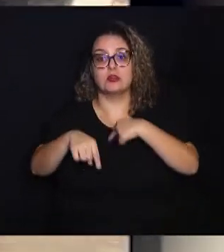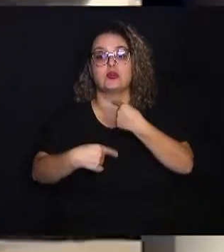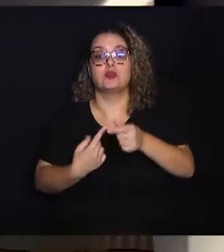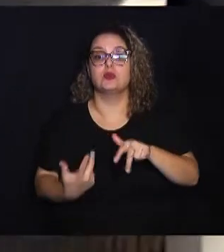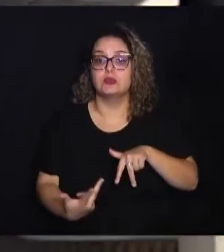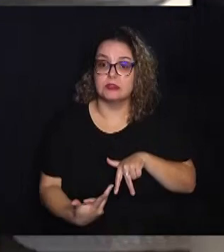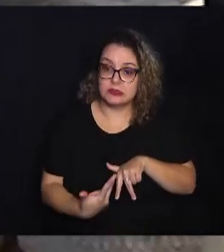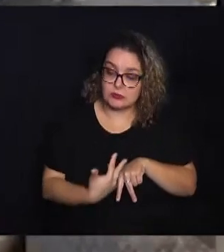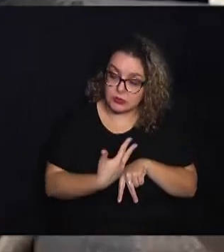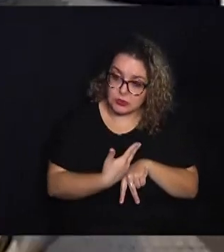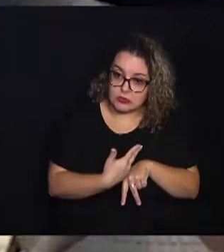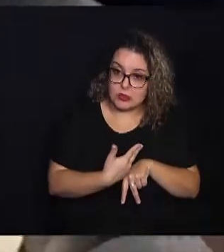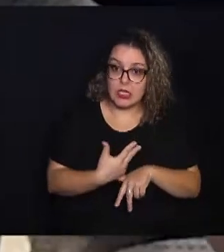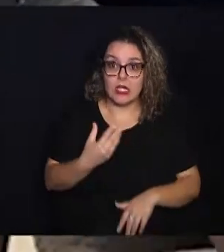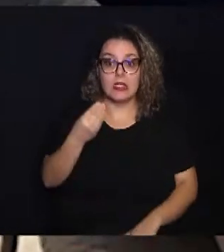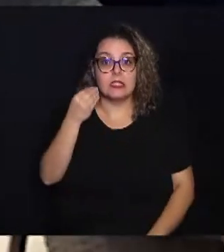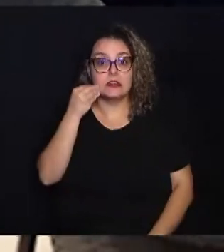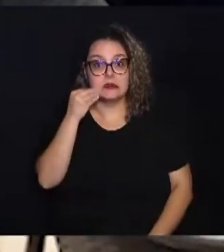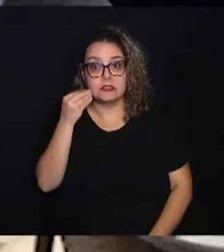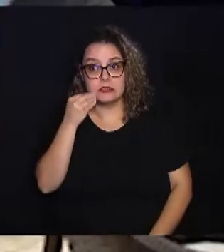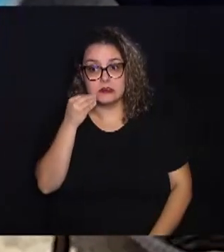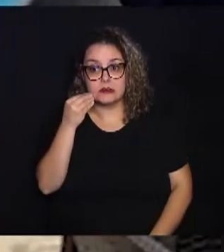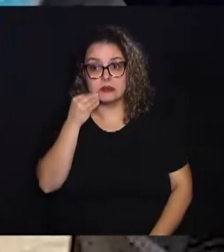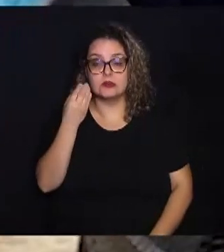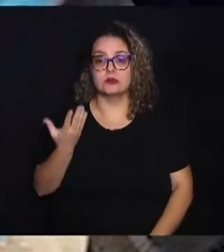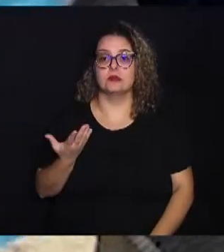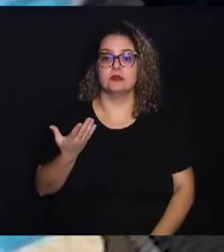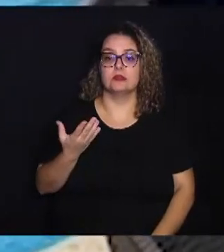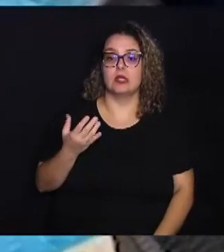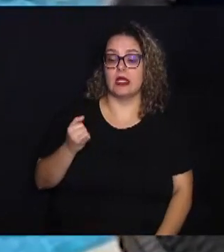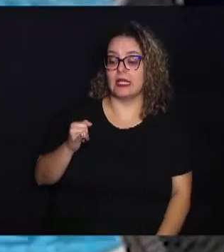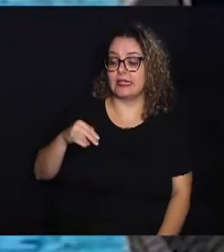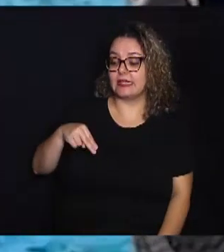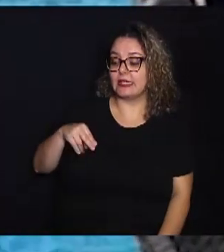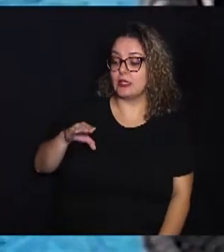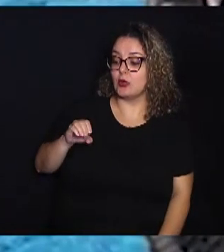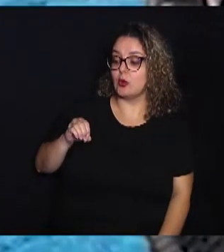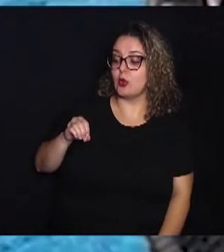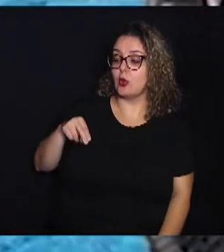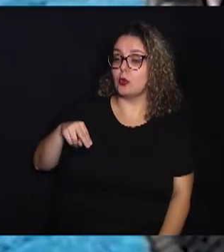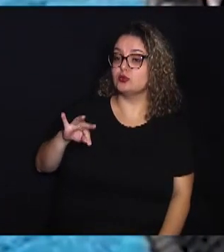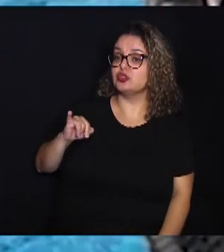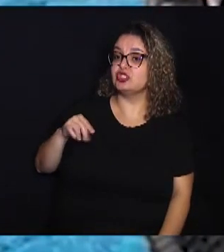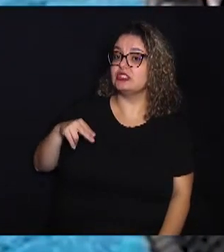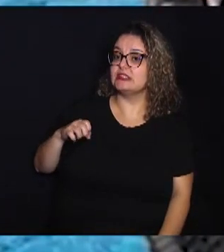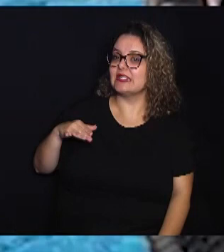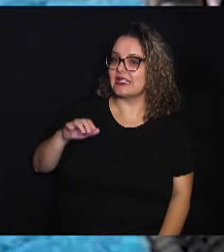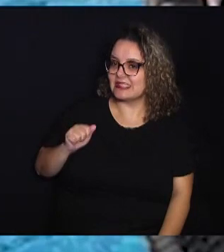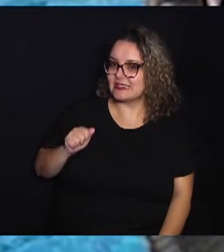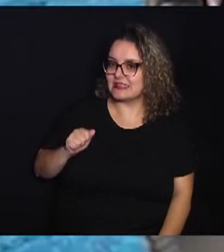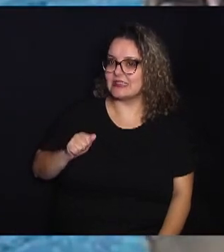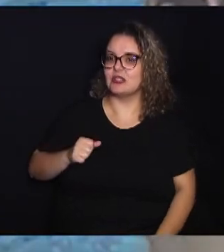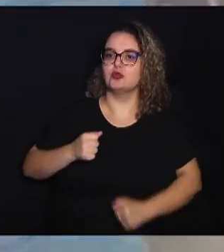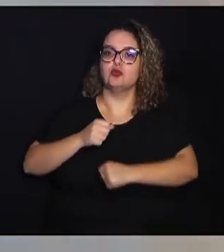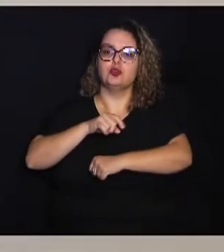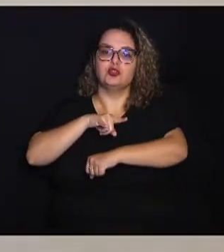cirurgias foram na tentativa aí da parte da incontinência urinária e fecal. Minhas cirurgias